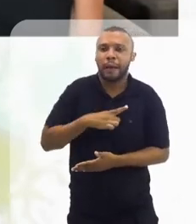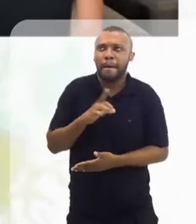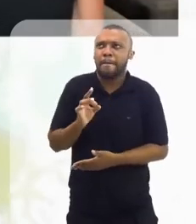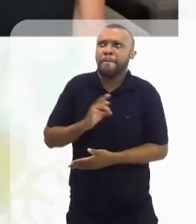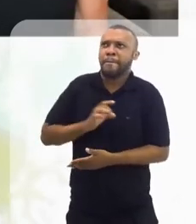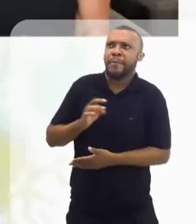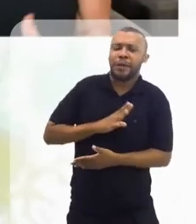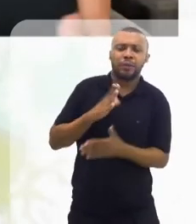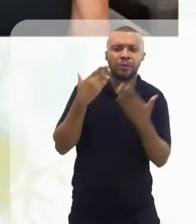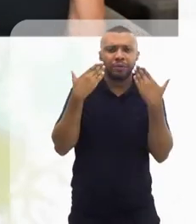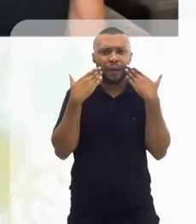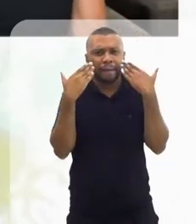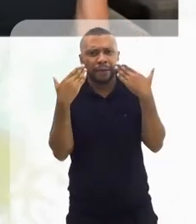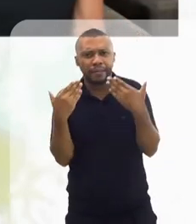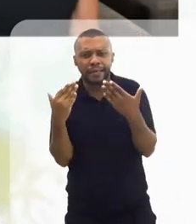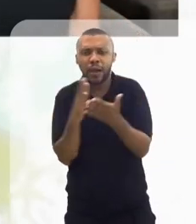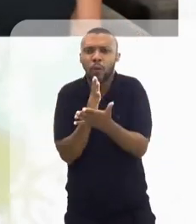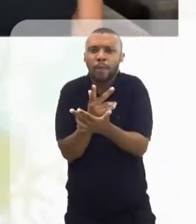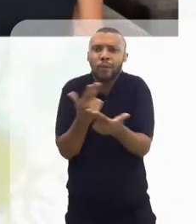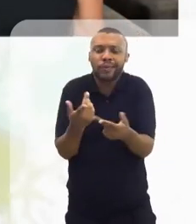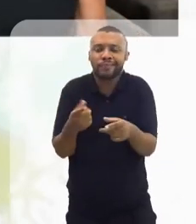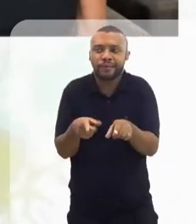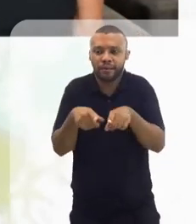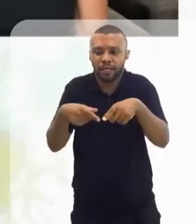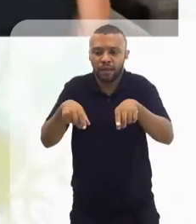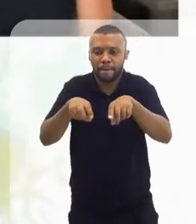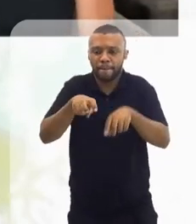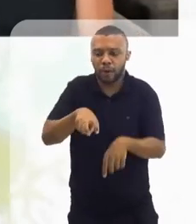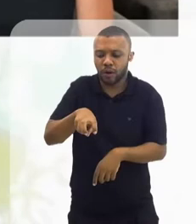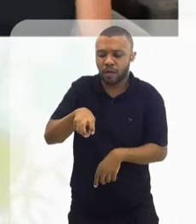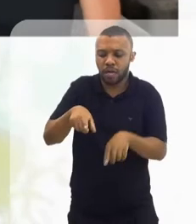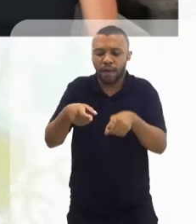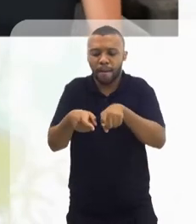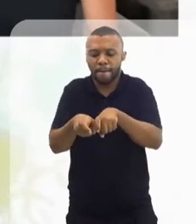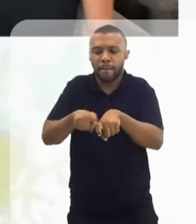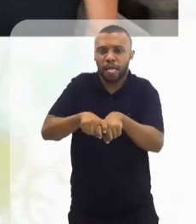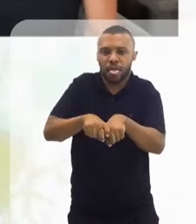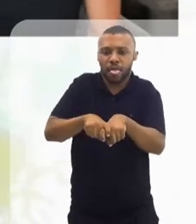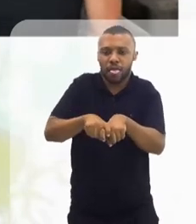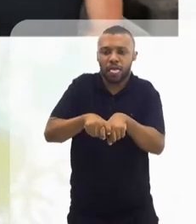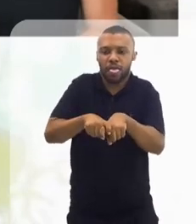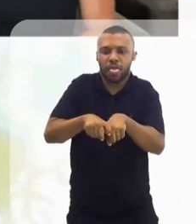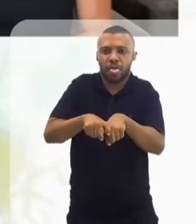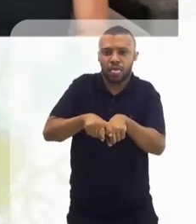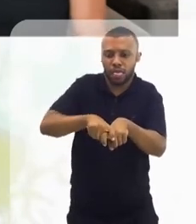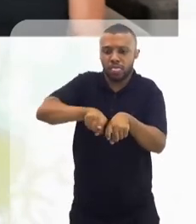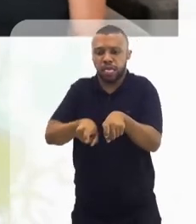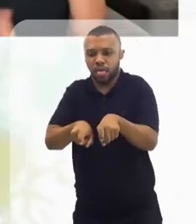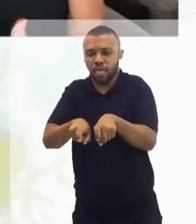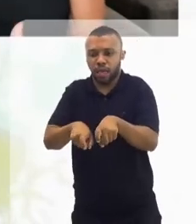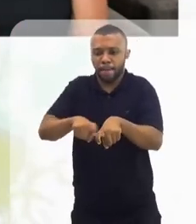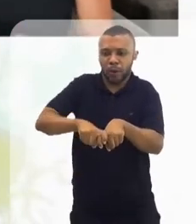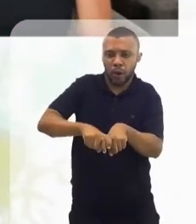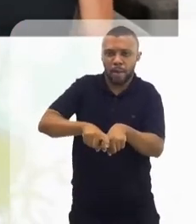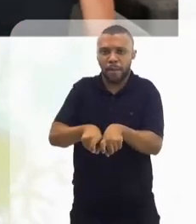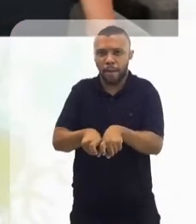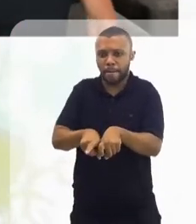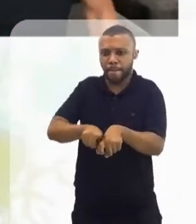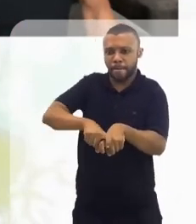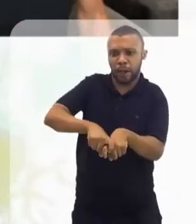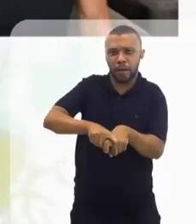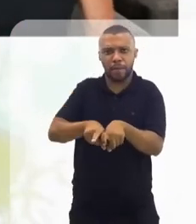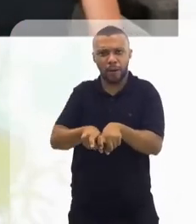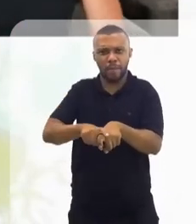gente tinha tanto medo de aparecer alguma coisa, que a gente ficava ali com a perna dura." "Não, mas